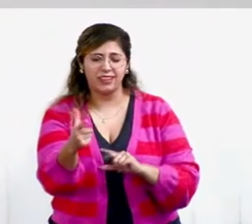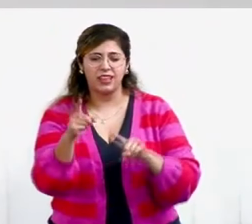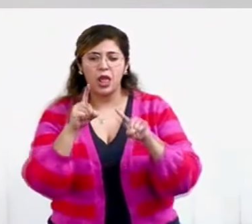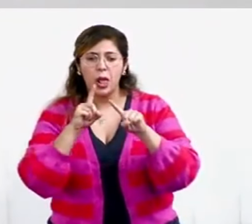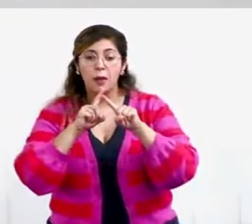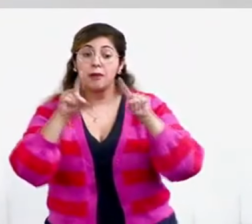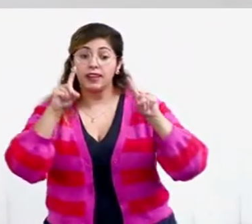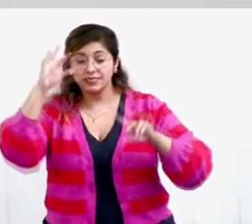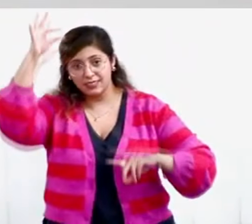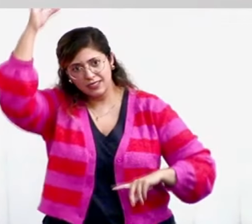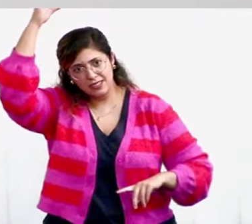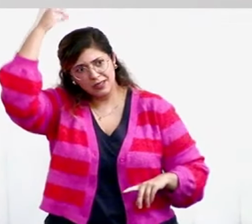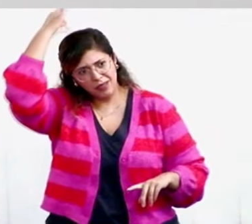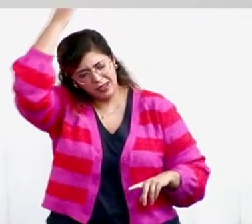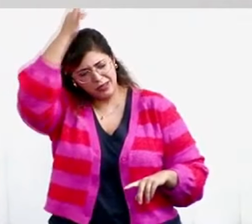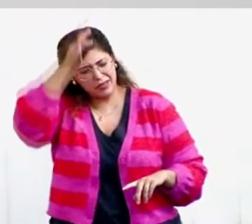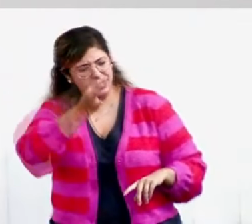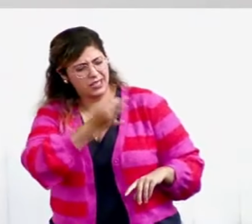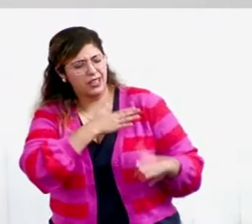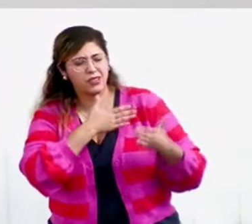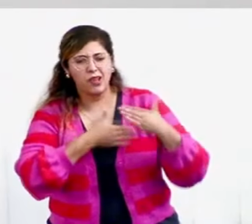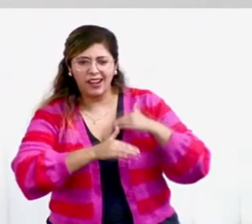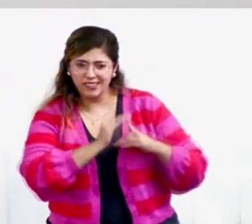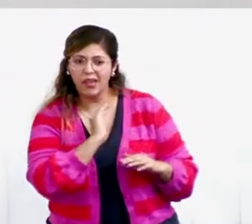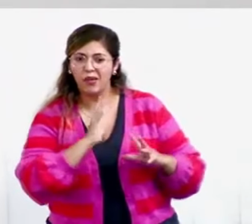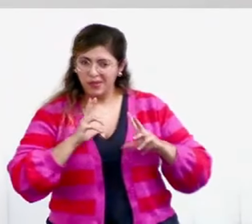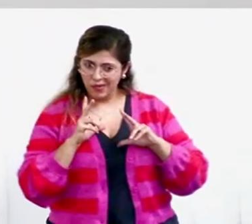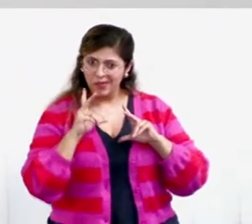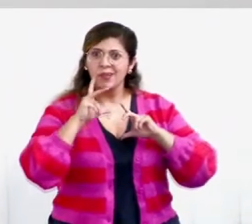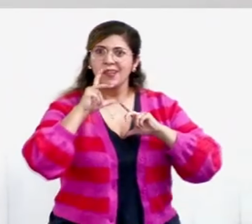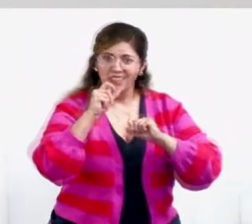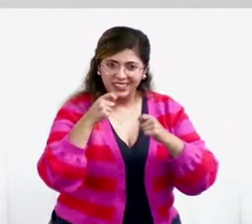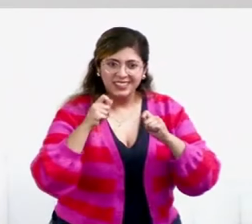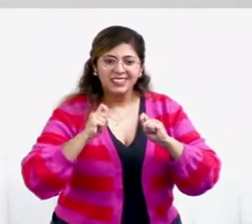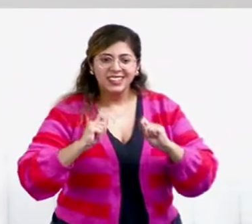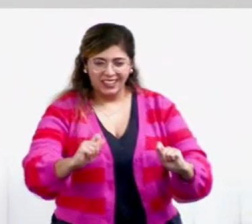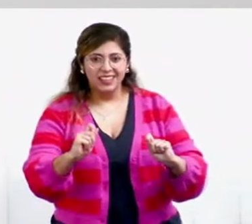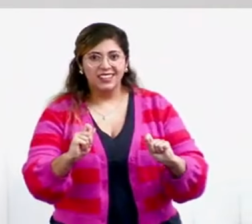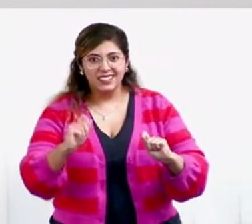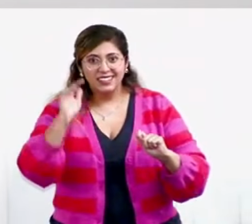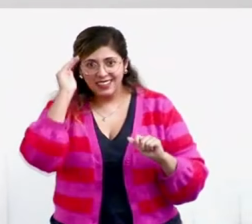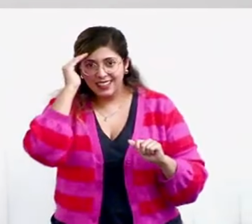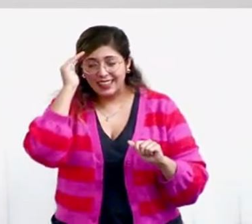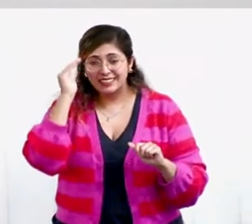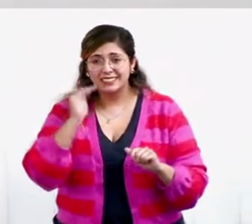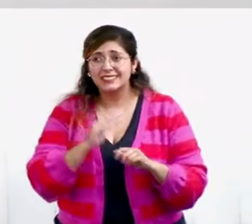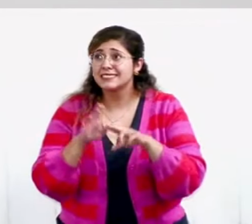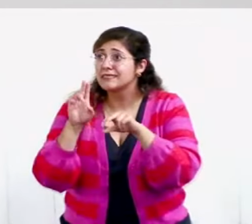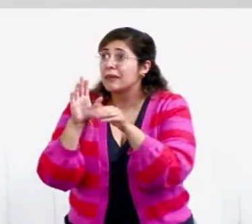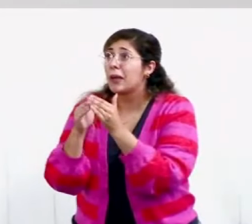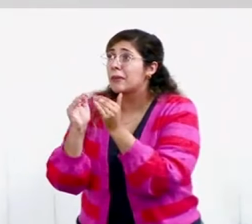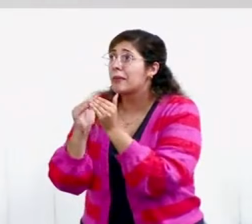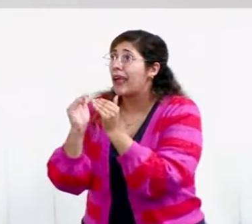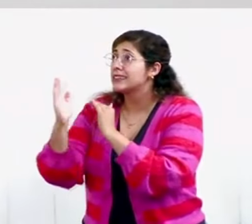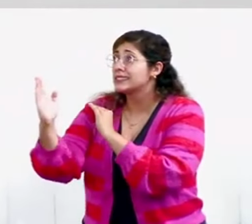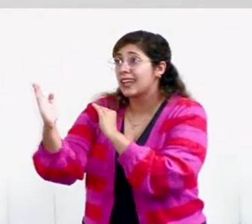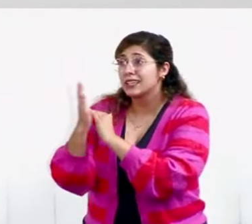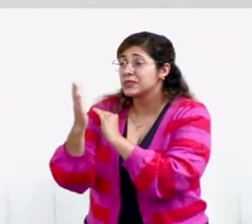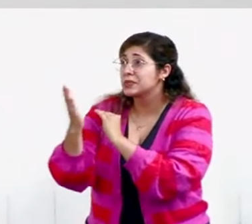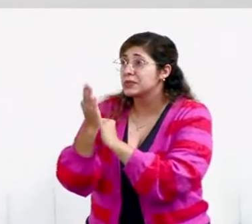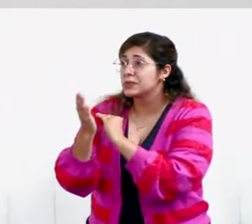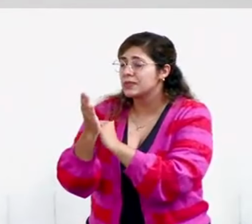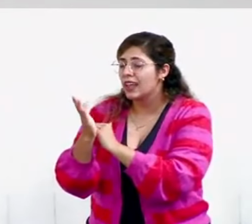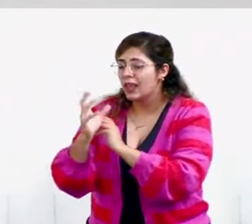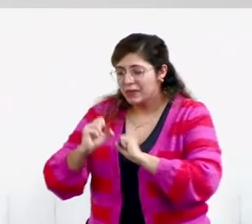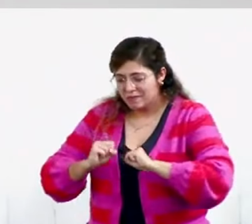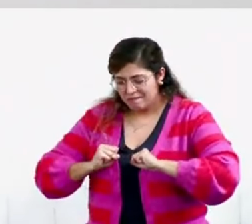isso em nós, que outorga isso em nós, é ele que nos dirige, é ele que traz a memória, é ele que